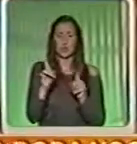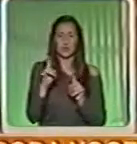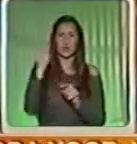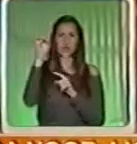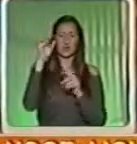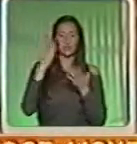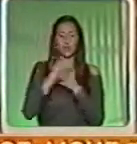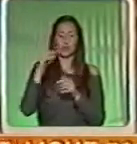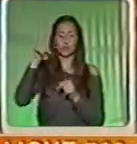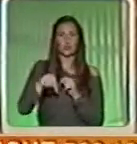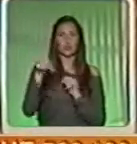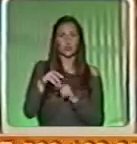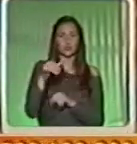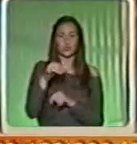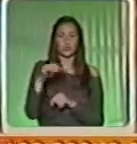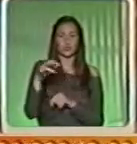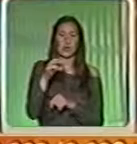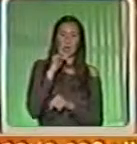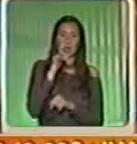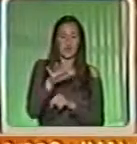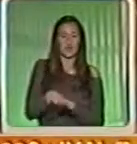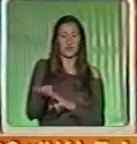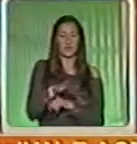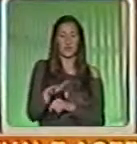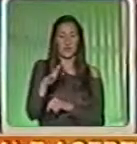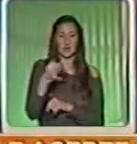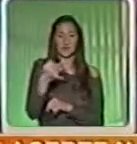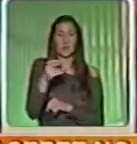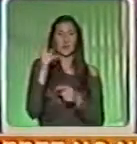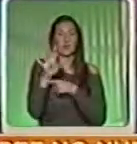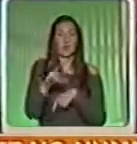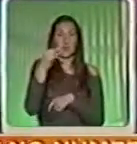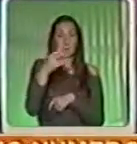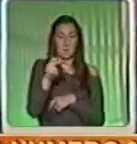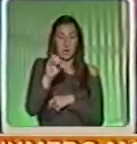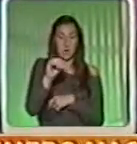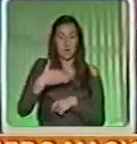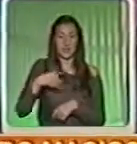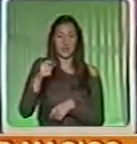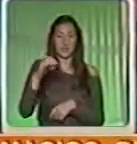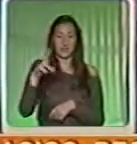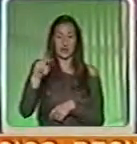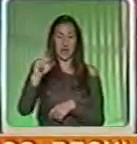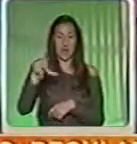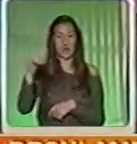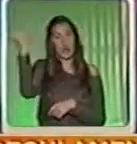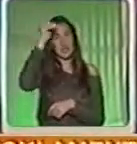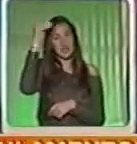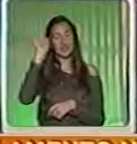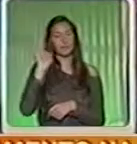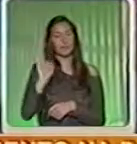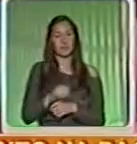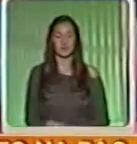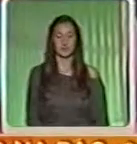É do sul. Não são todos de lá, não. Porque, por exemplo, aqui temos o Pão de Rala, o Pão de Rala, que é alentejano. É alentejano. É alentejano. Isto é o Pão de Rala